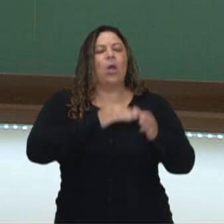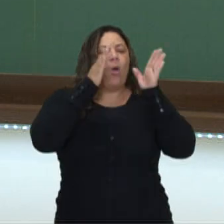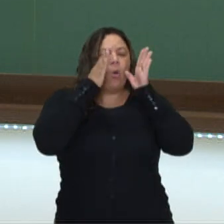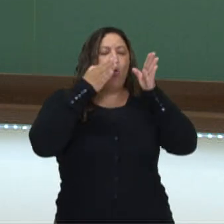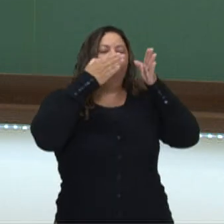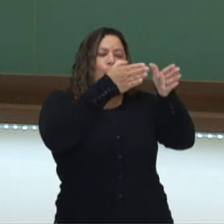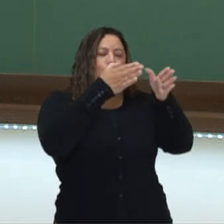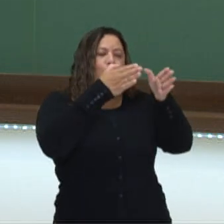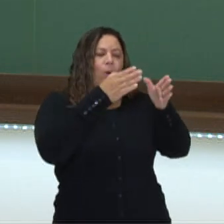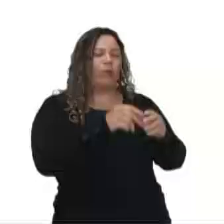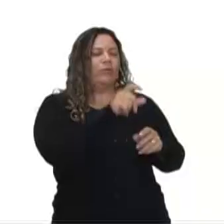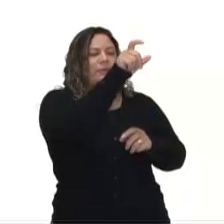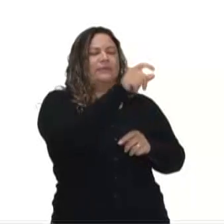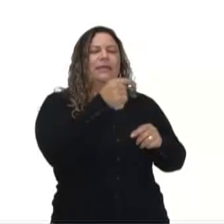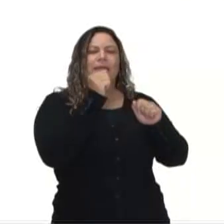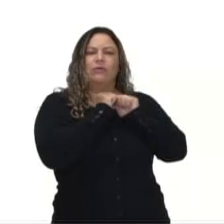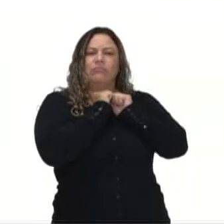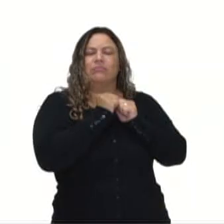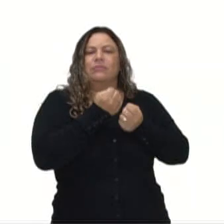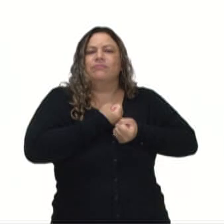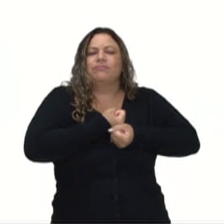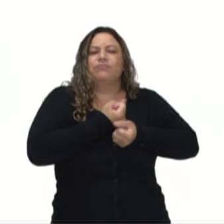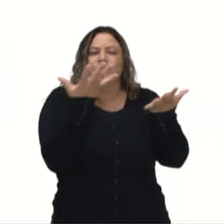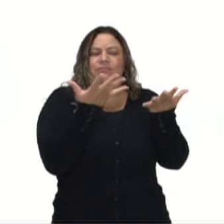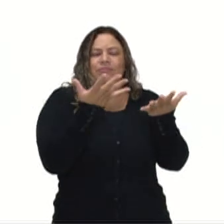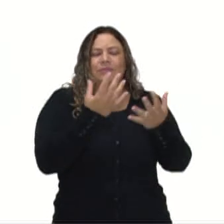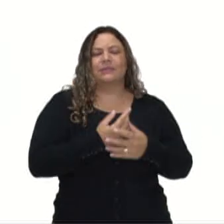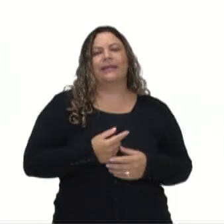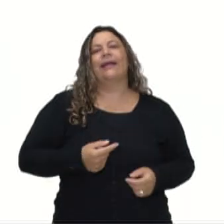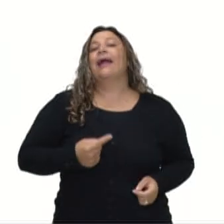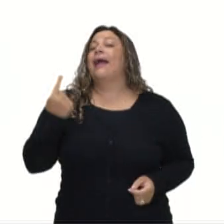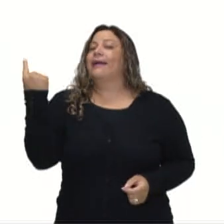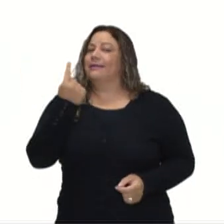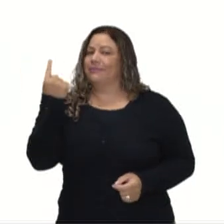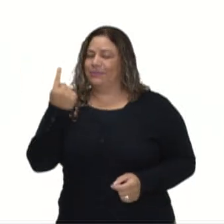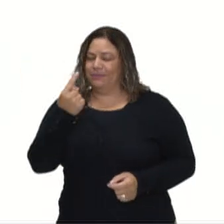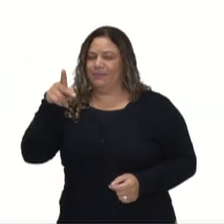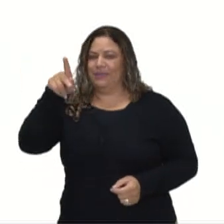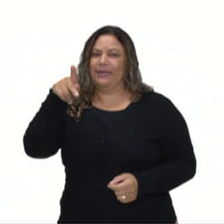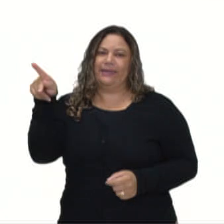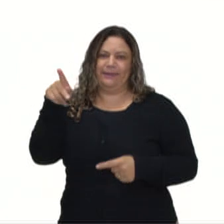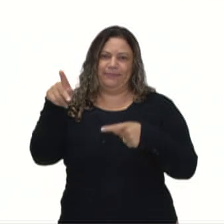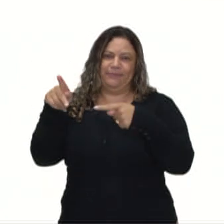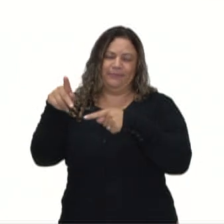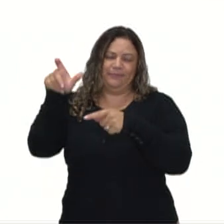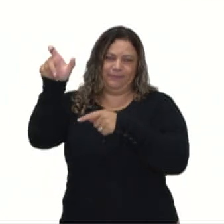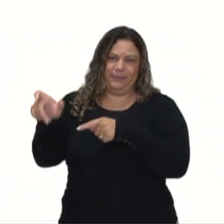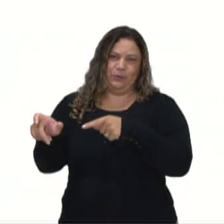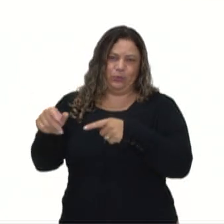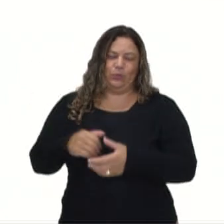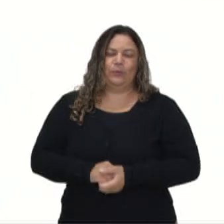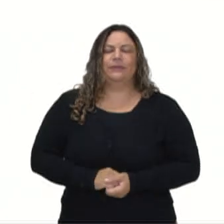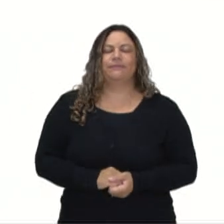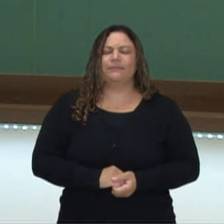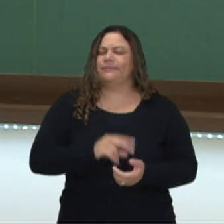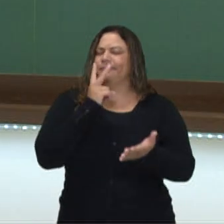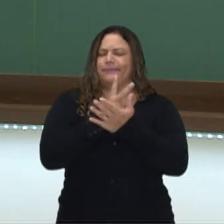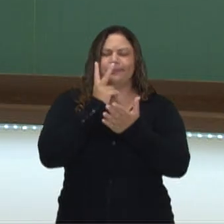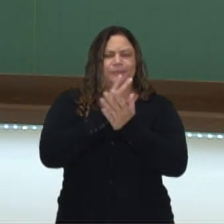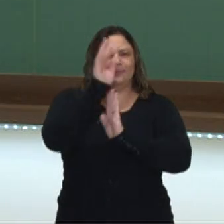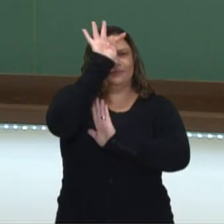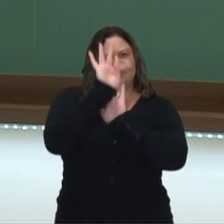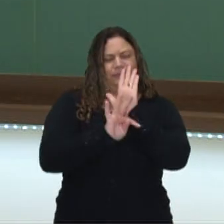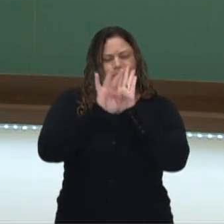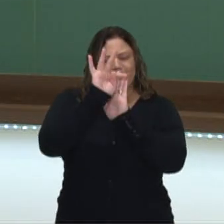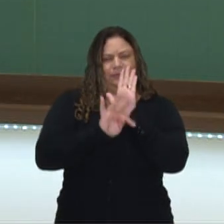no emissor e por isso o texto está em primeira pessoa. Todo texto com função emotiva será em primeira pessoa. Veja que